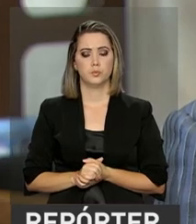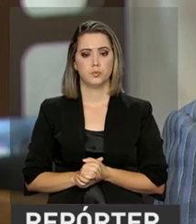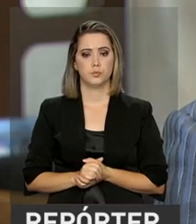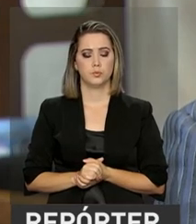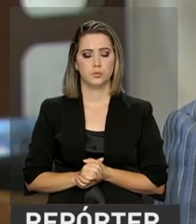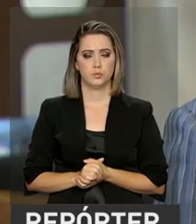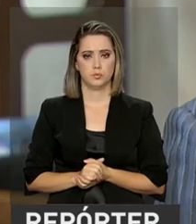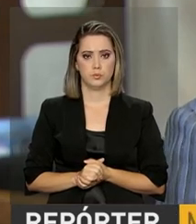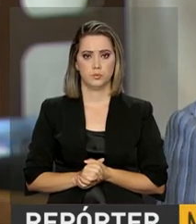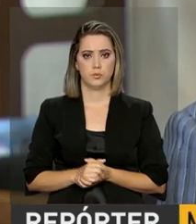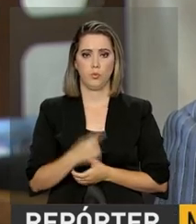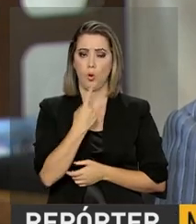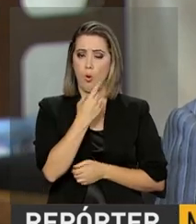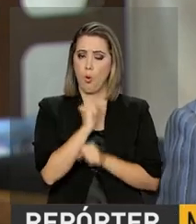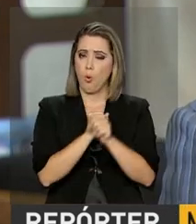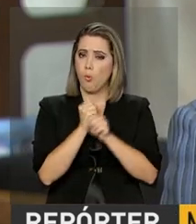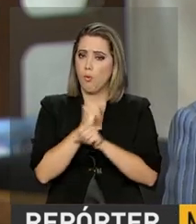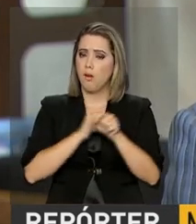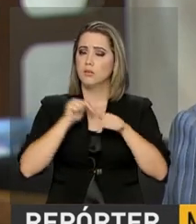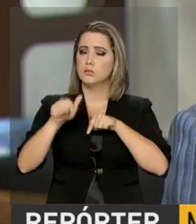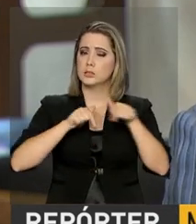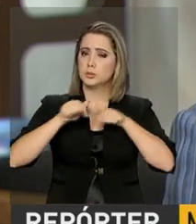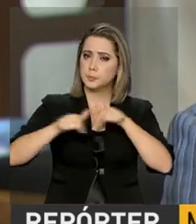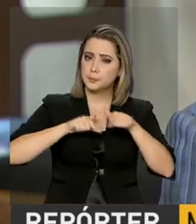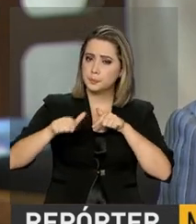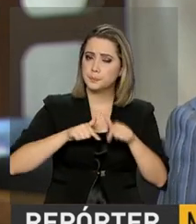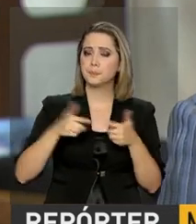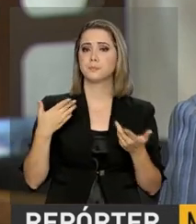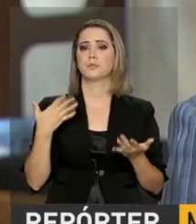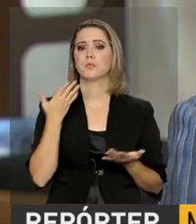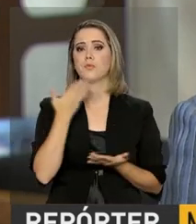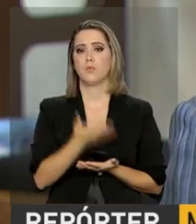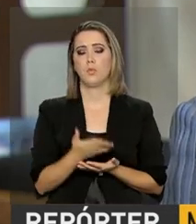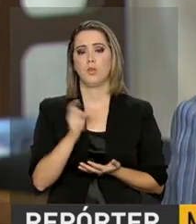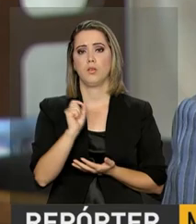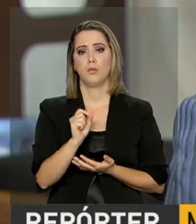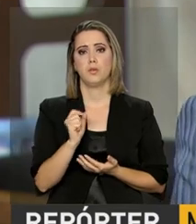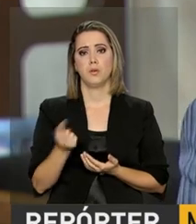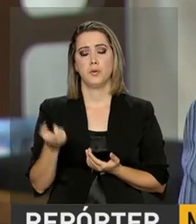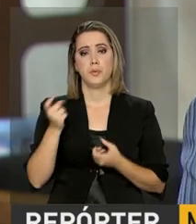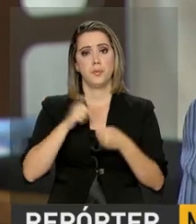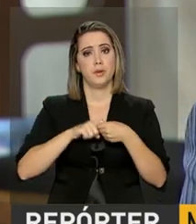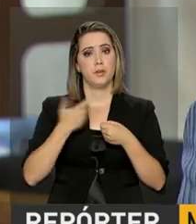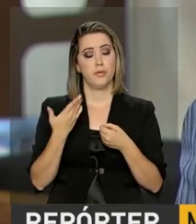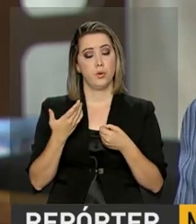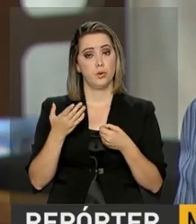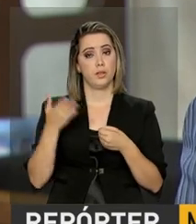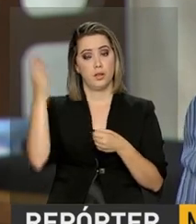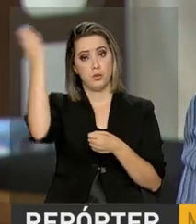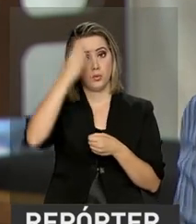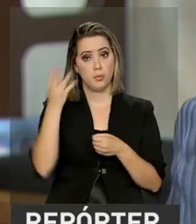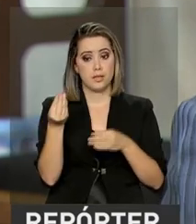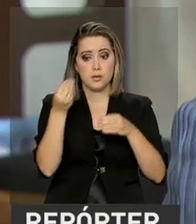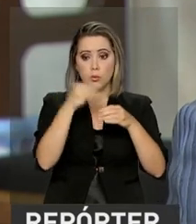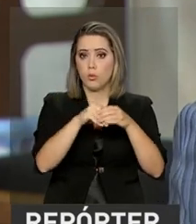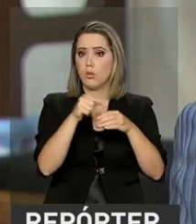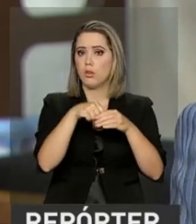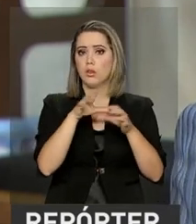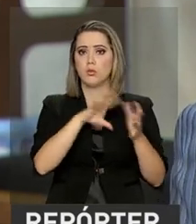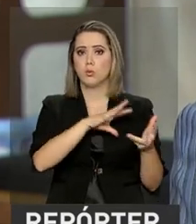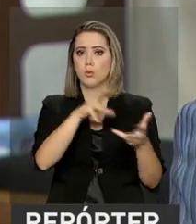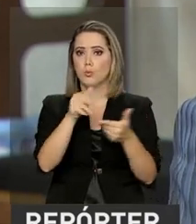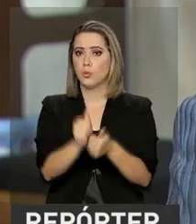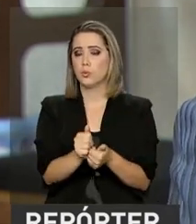nesse um ano trabalhando intensamente para reinserir o Brasil no cenário